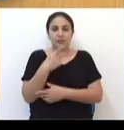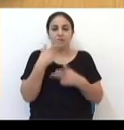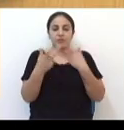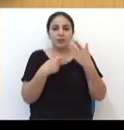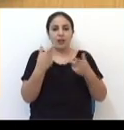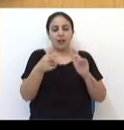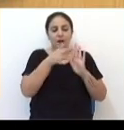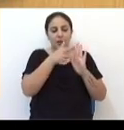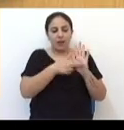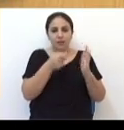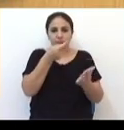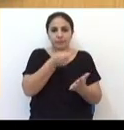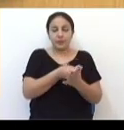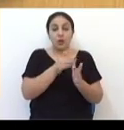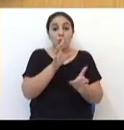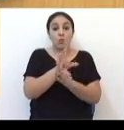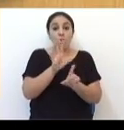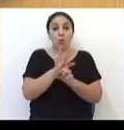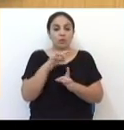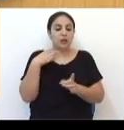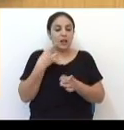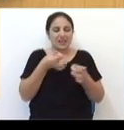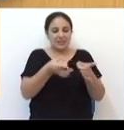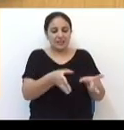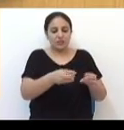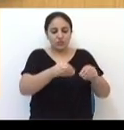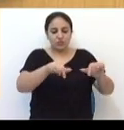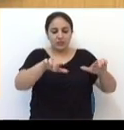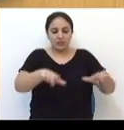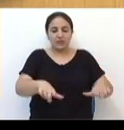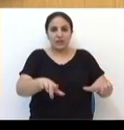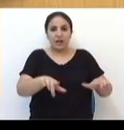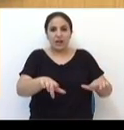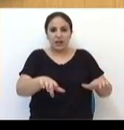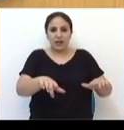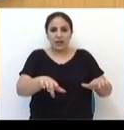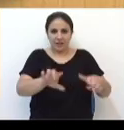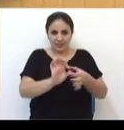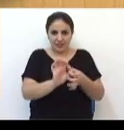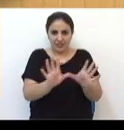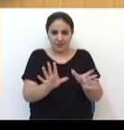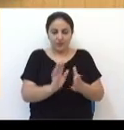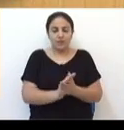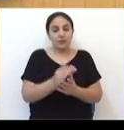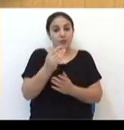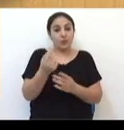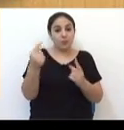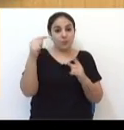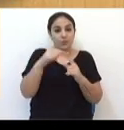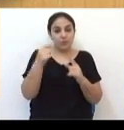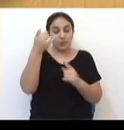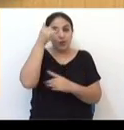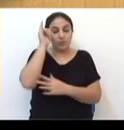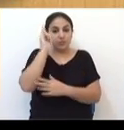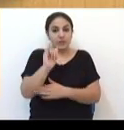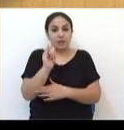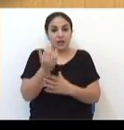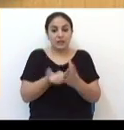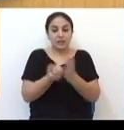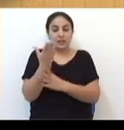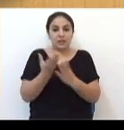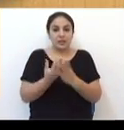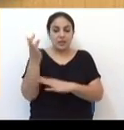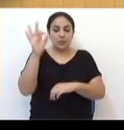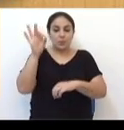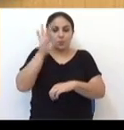estabelece medidas rígidas contra os descartes em terrenos baldios. O objetivo é evitar o surgimento de criadouros do